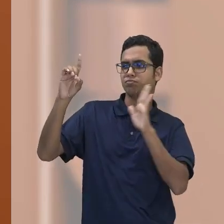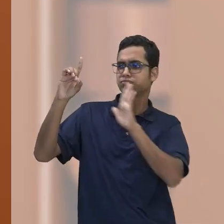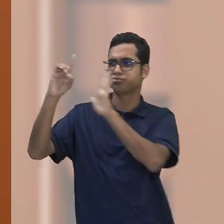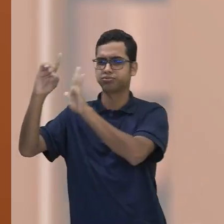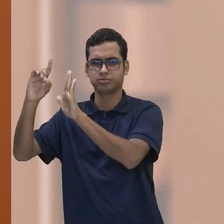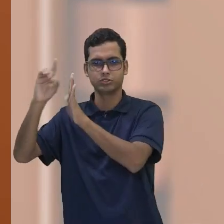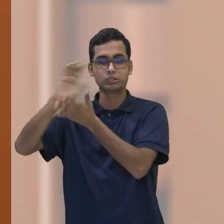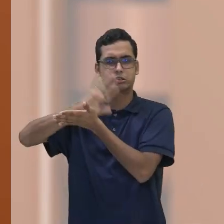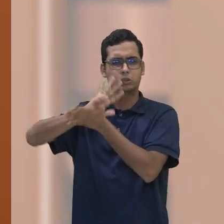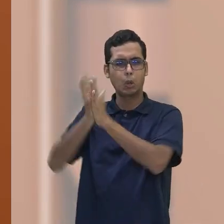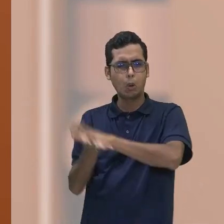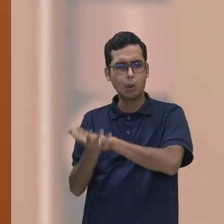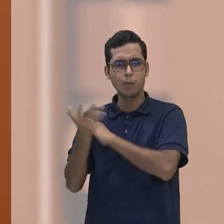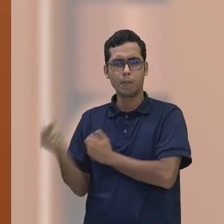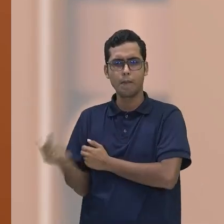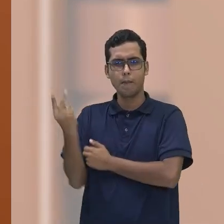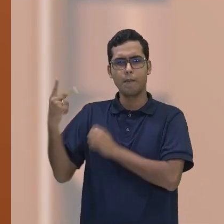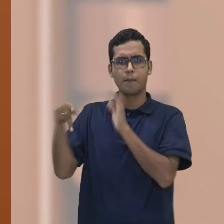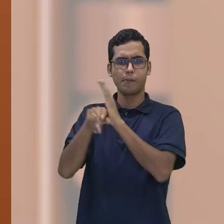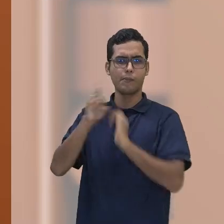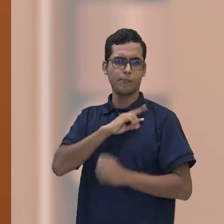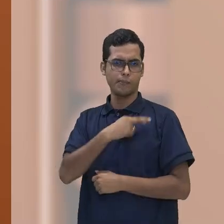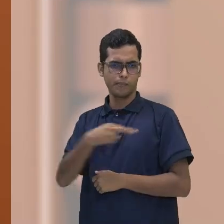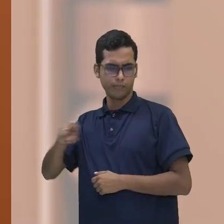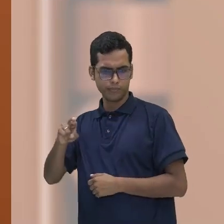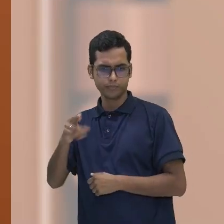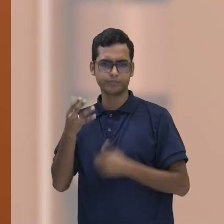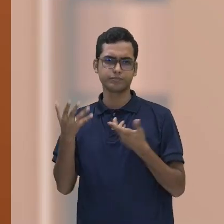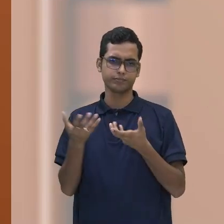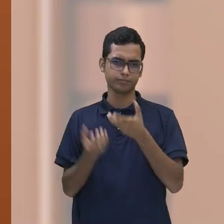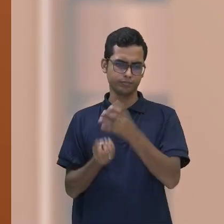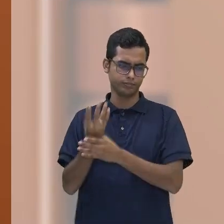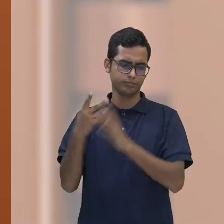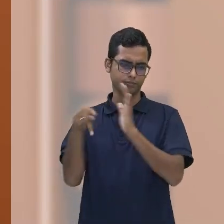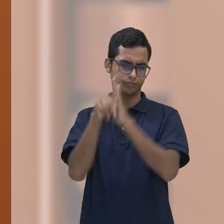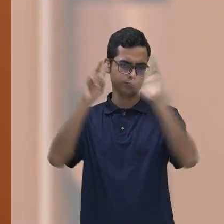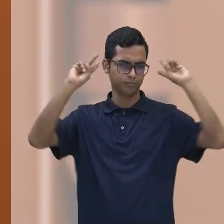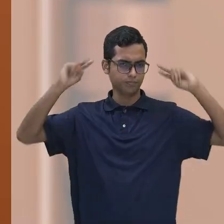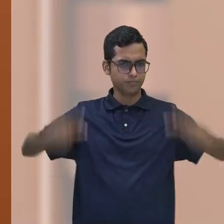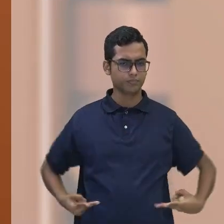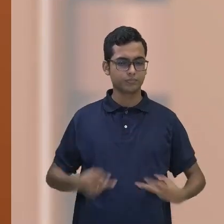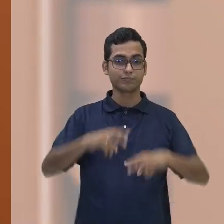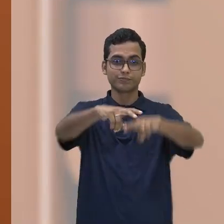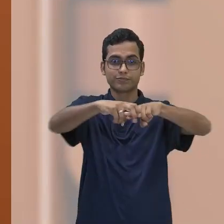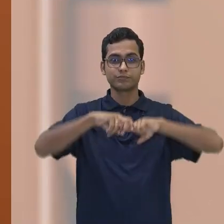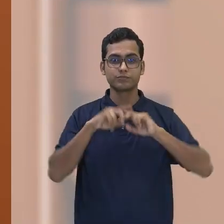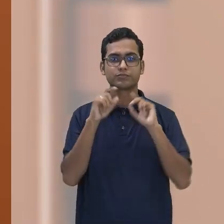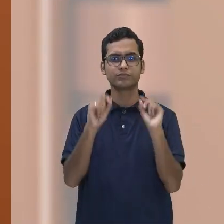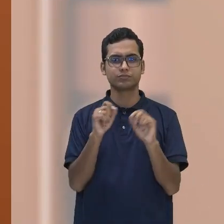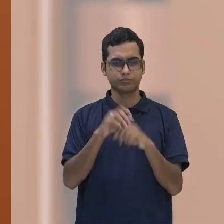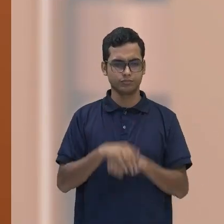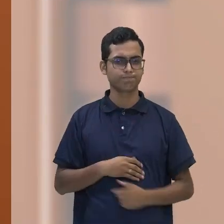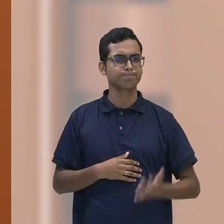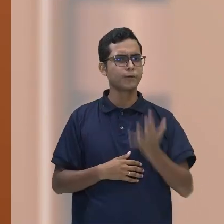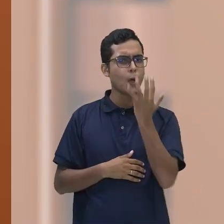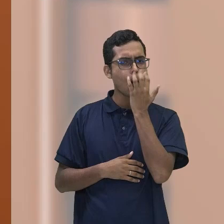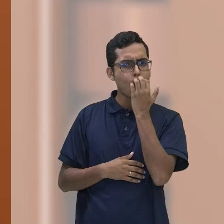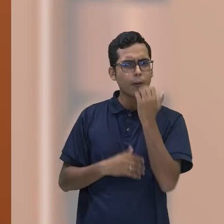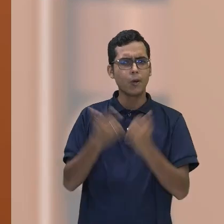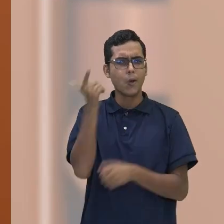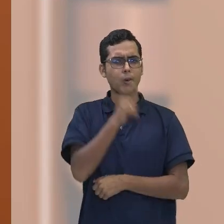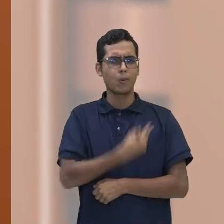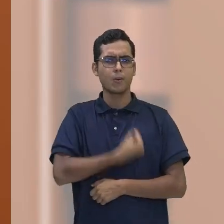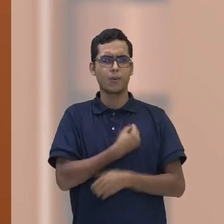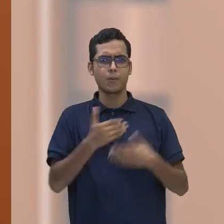destruindo, né, essa seiva criadora da humanidade. E é por isso que Nietzsche diz assim, para sobreviver a